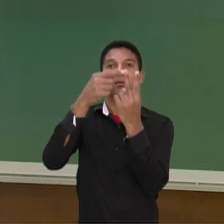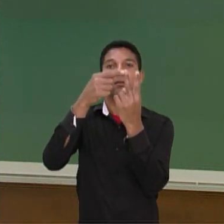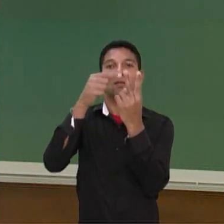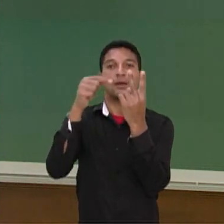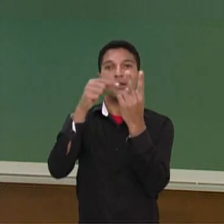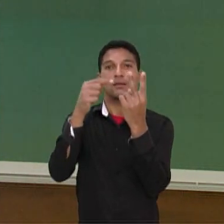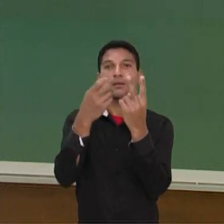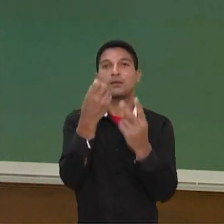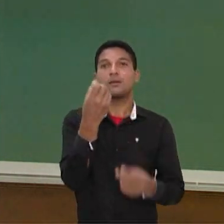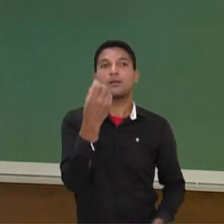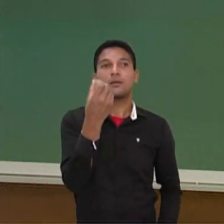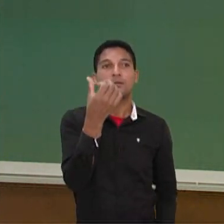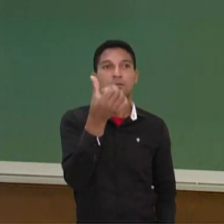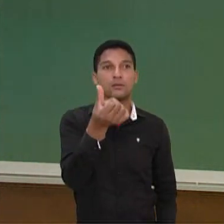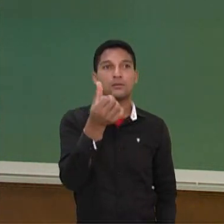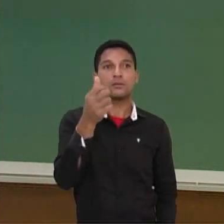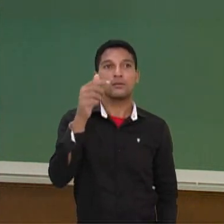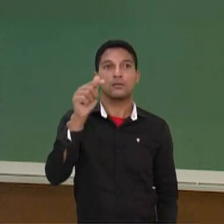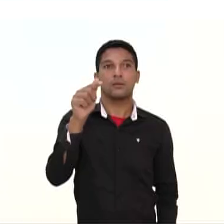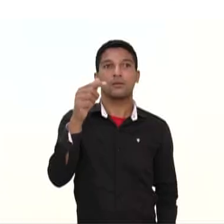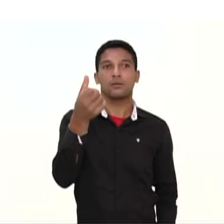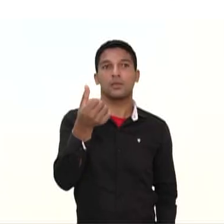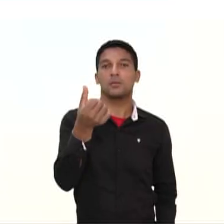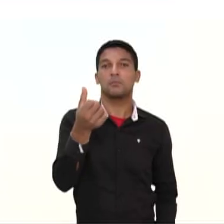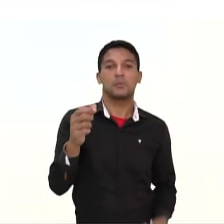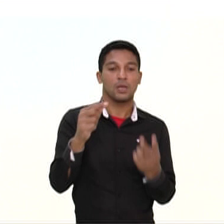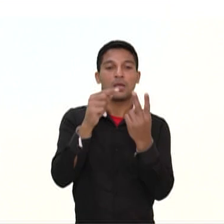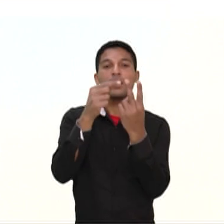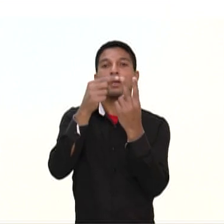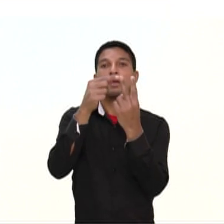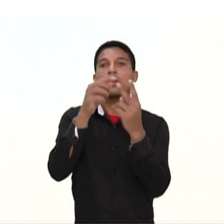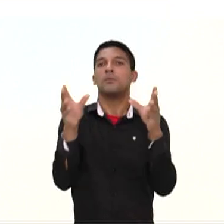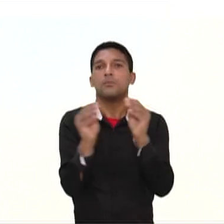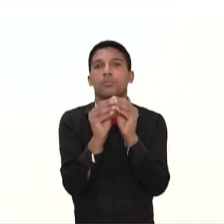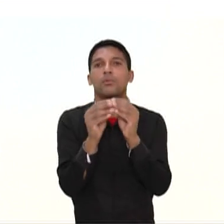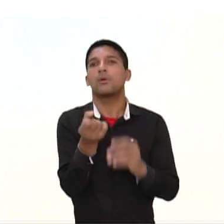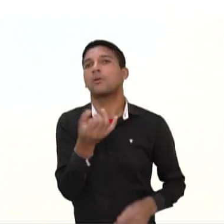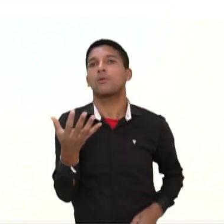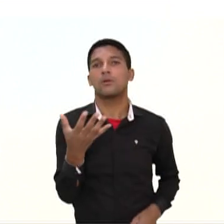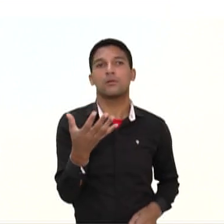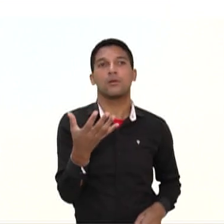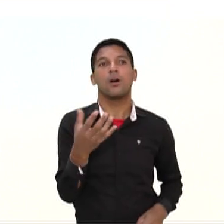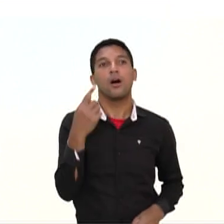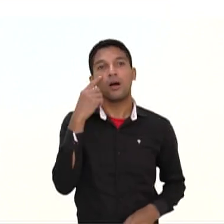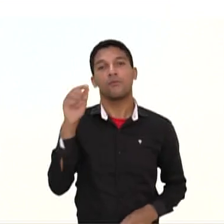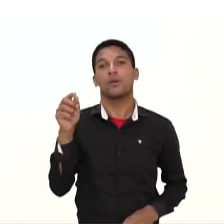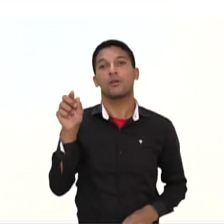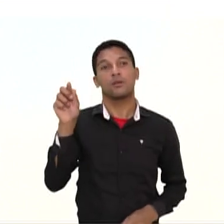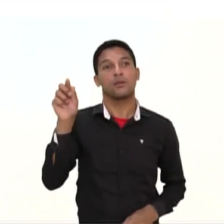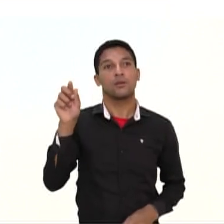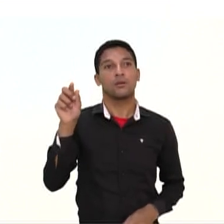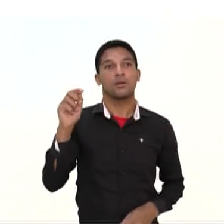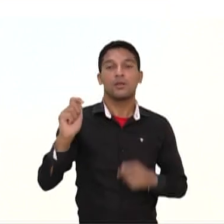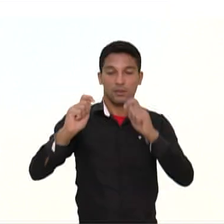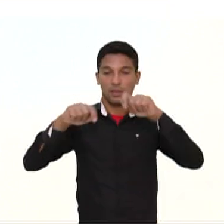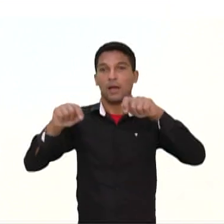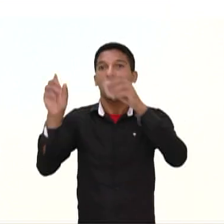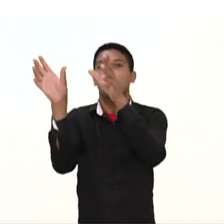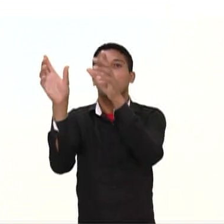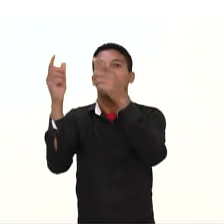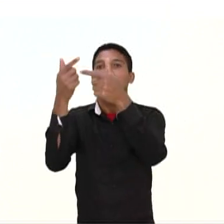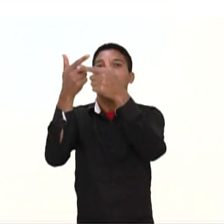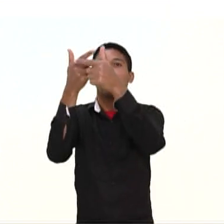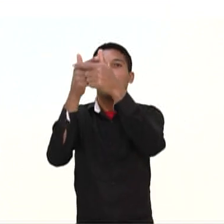676? Tem até, né, uma formazinha aqui que você pode calcular essa raiz, que é através da fatoração, né? Você fatora o